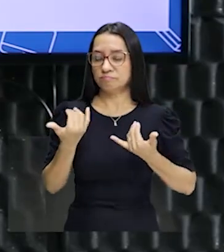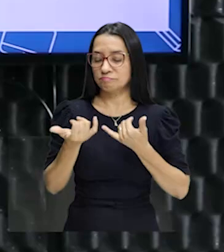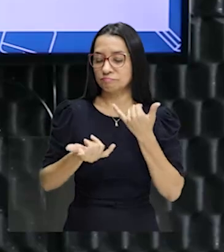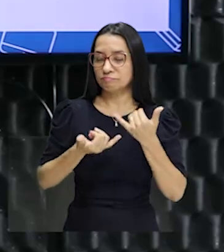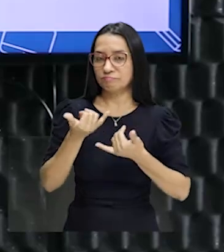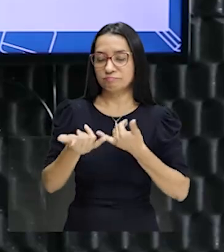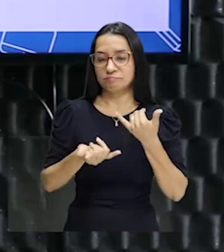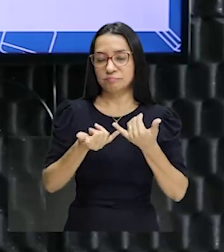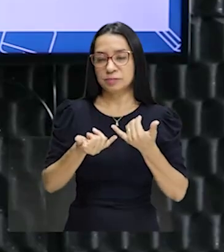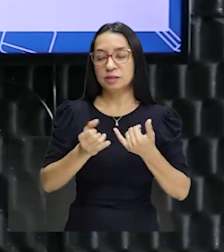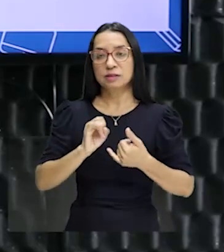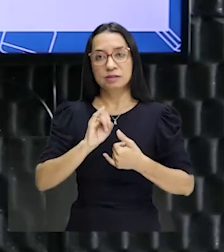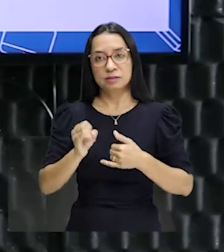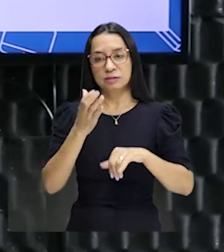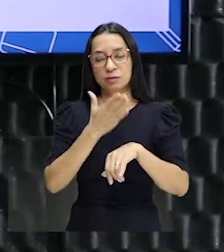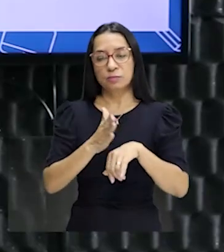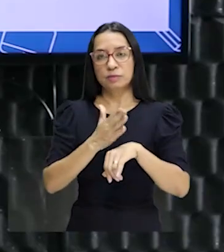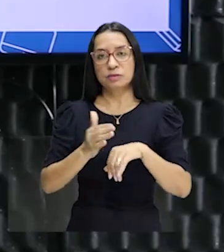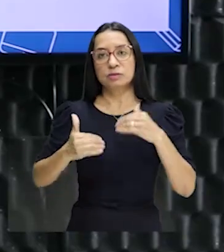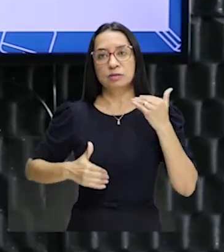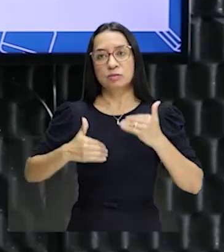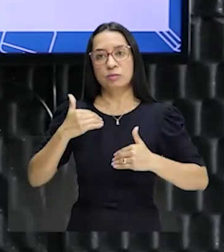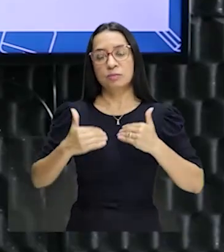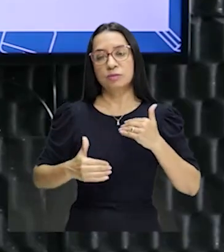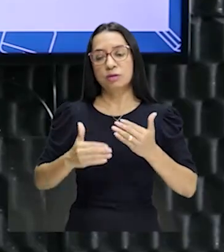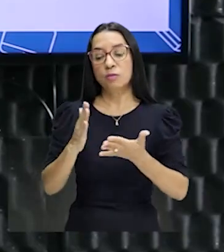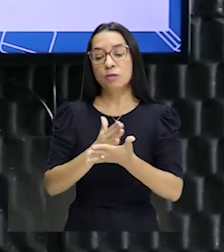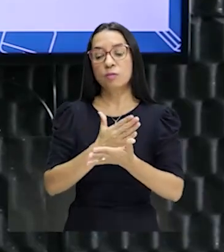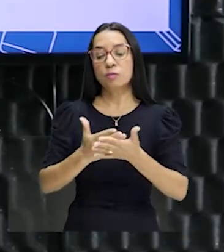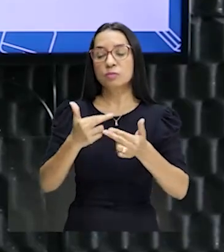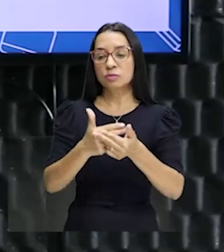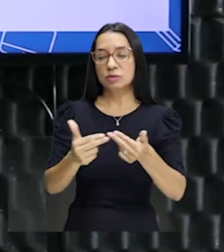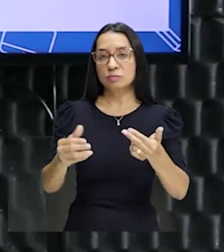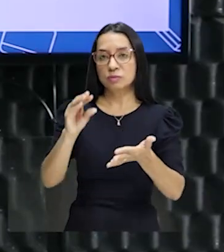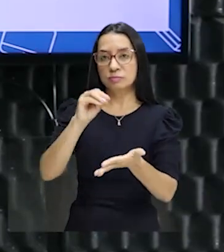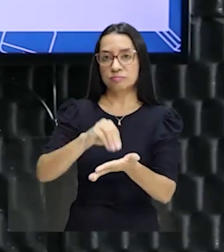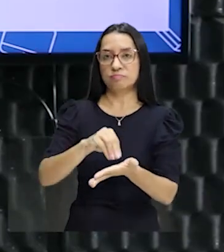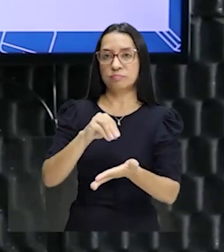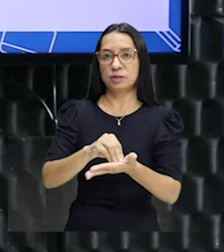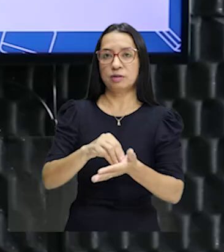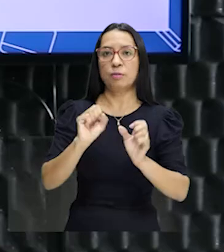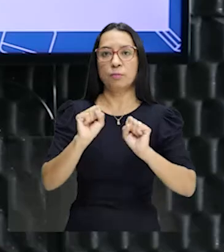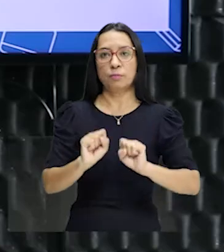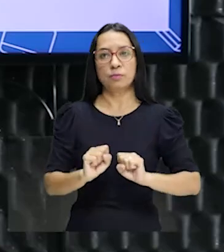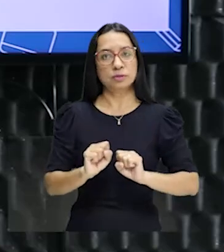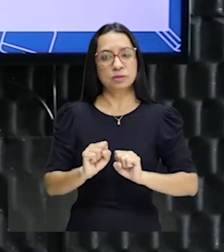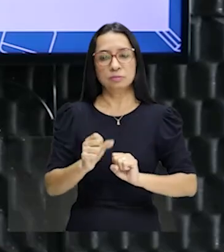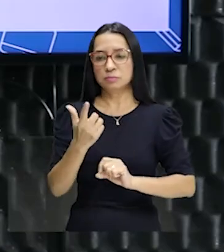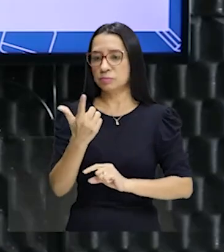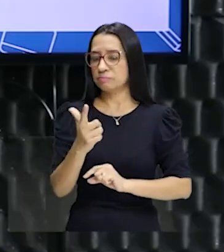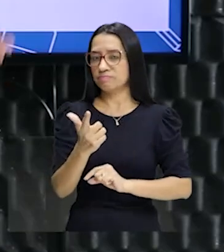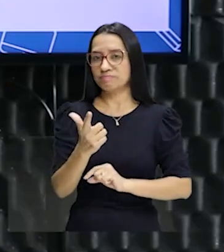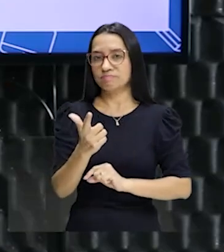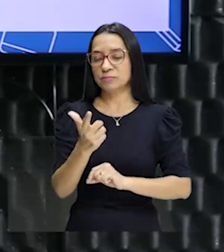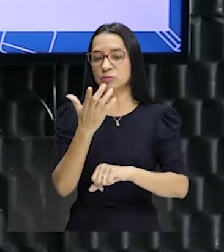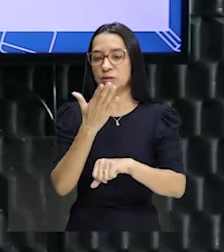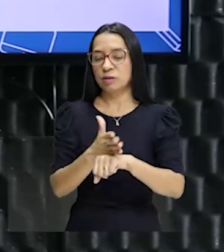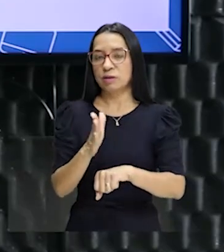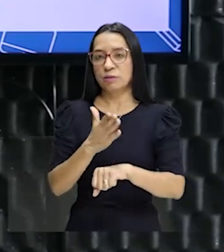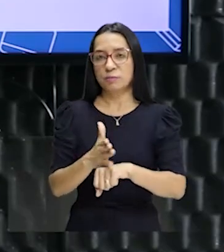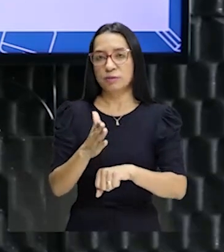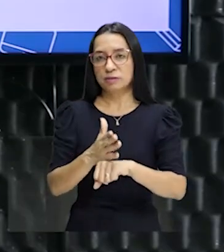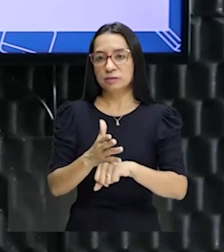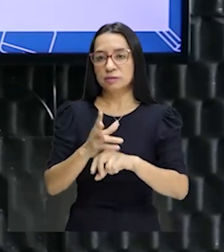prática corporal algum desses elementos faltar, nós podemos dizer que não é uma prática que